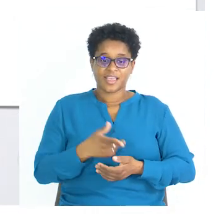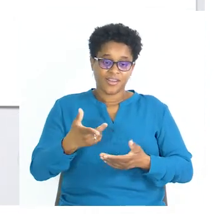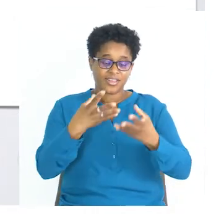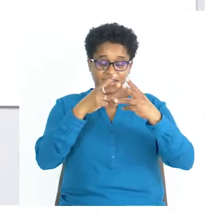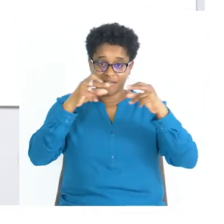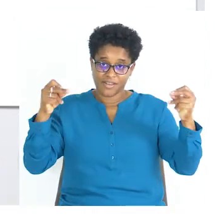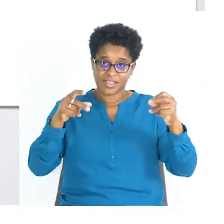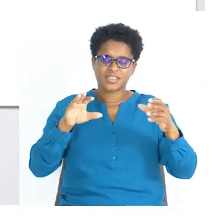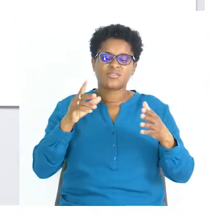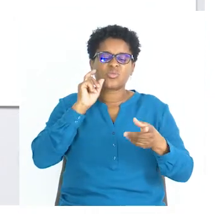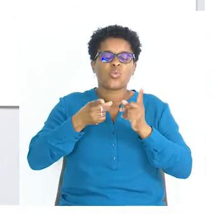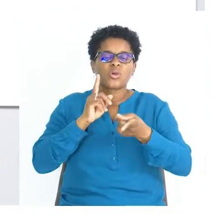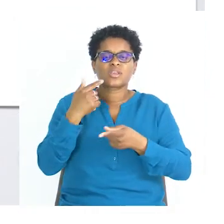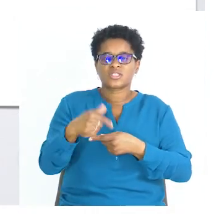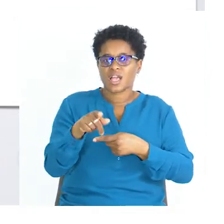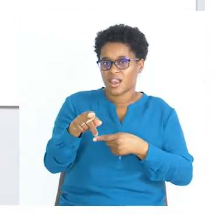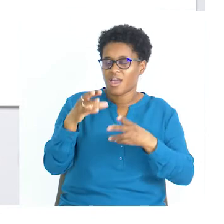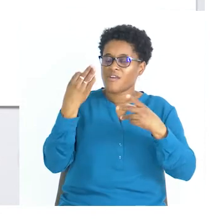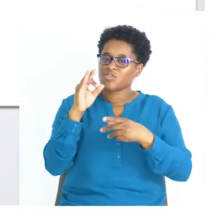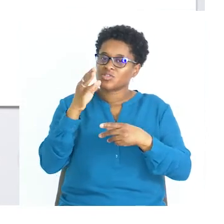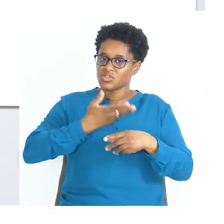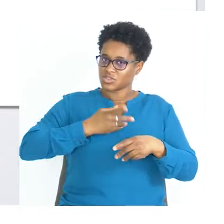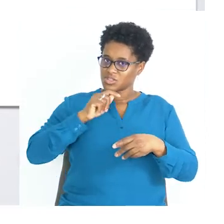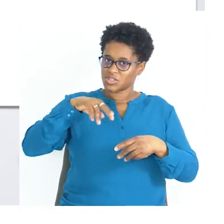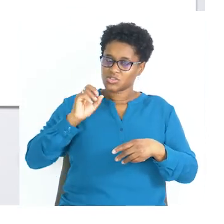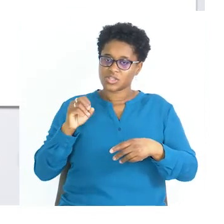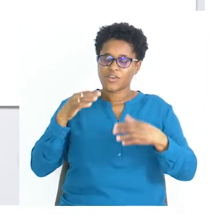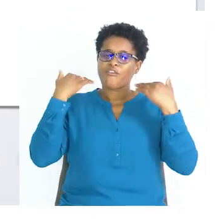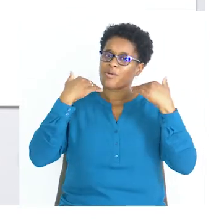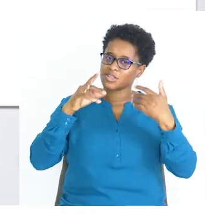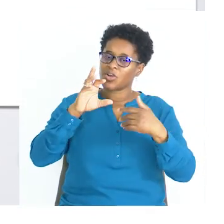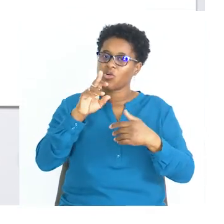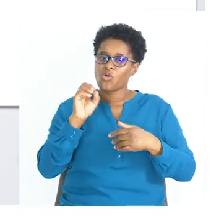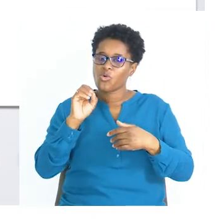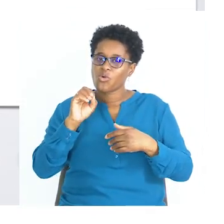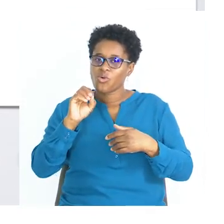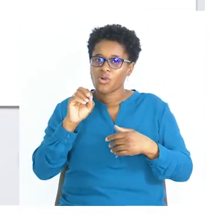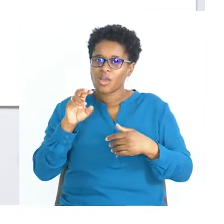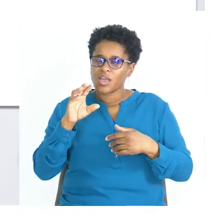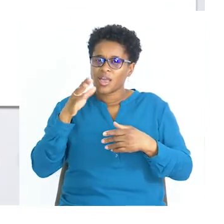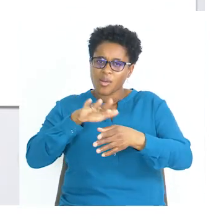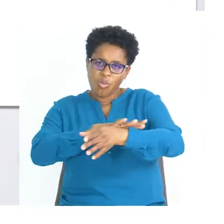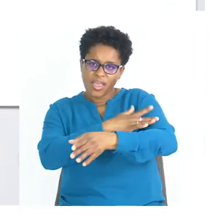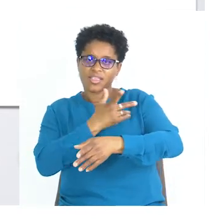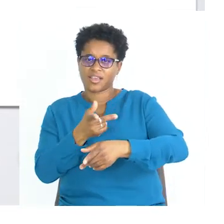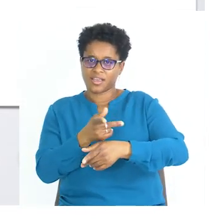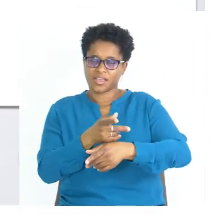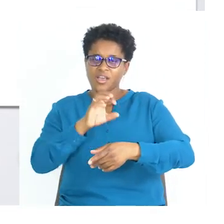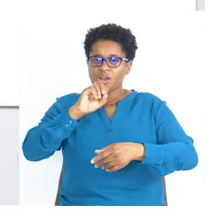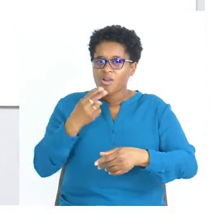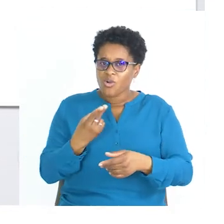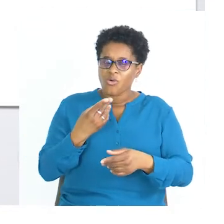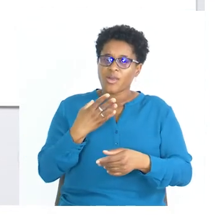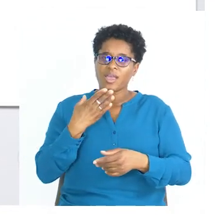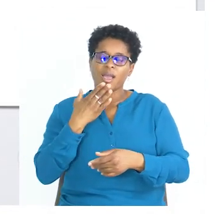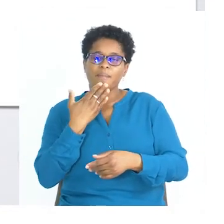que é que está? É a função denotativa, não te esqueças, que é referencial também, ou informativa, é da igual. É a função poética? Ou